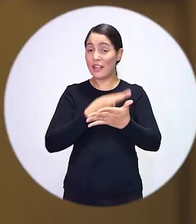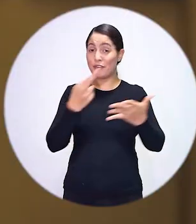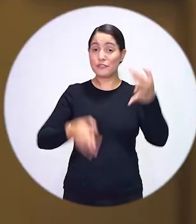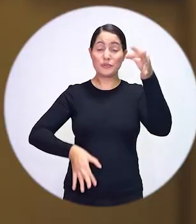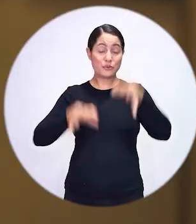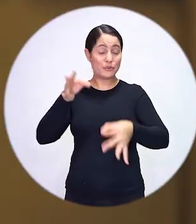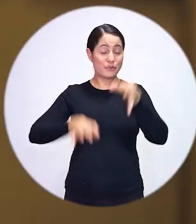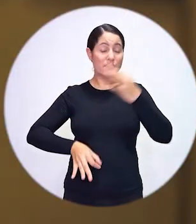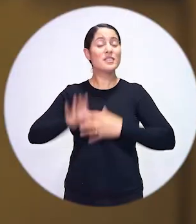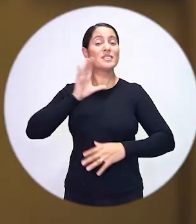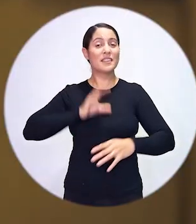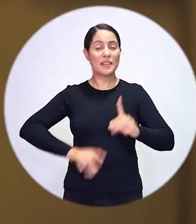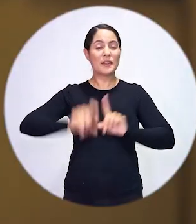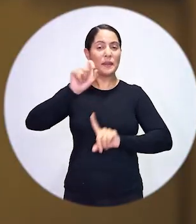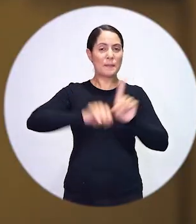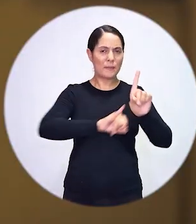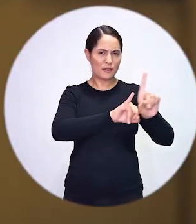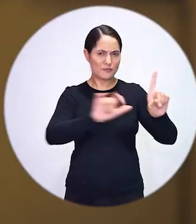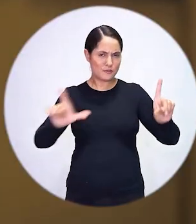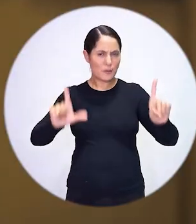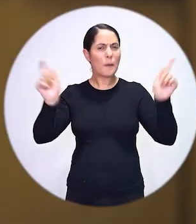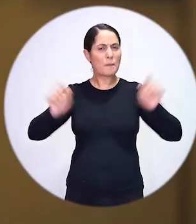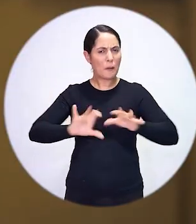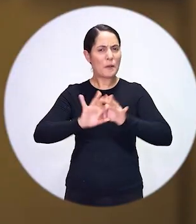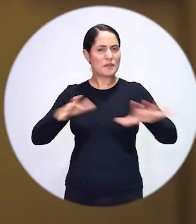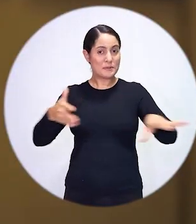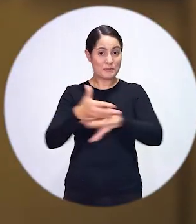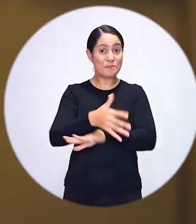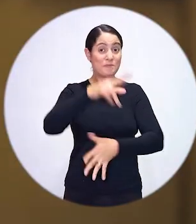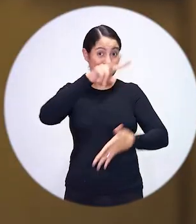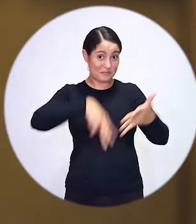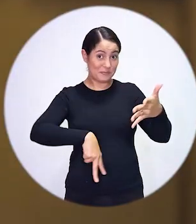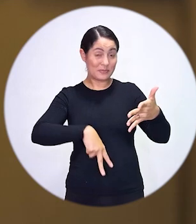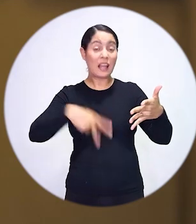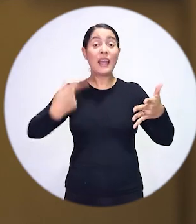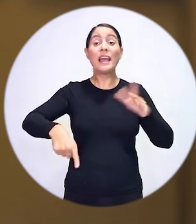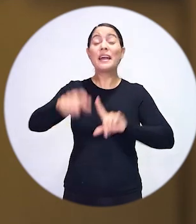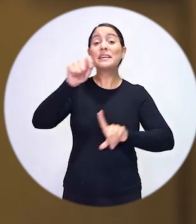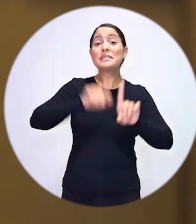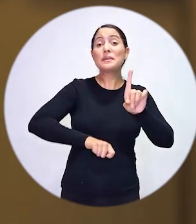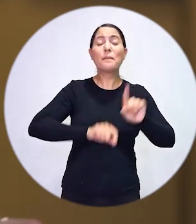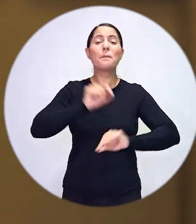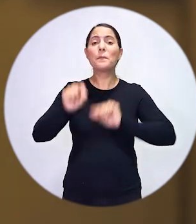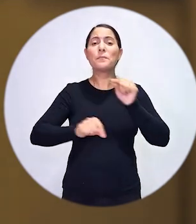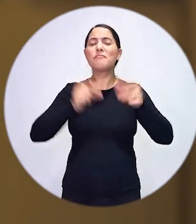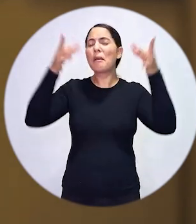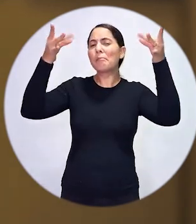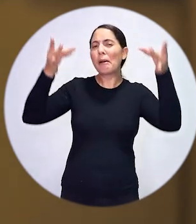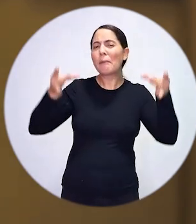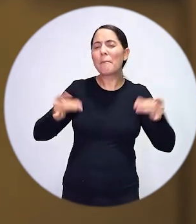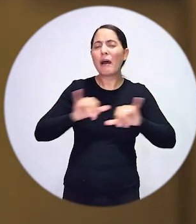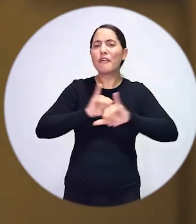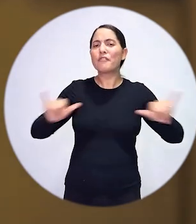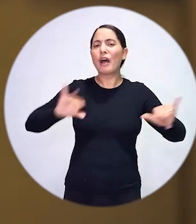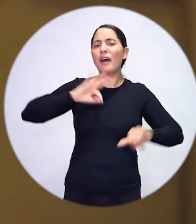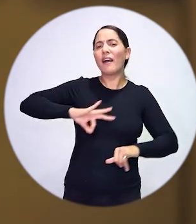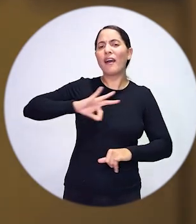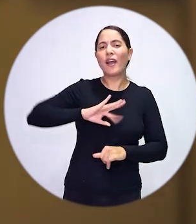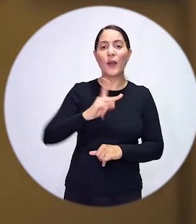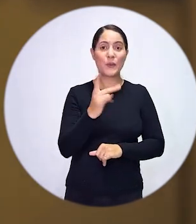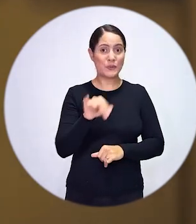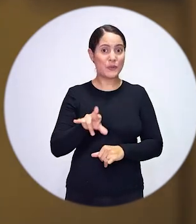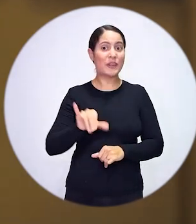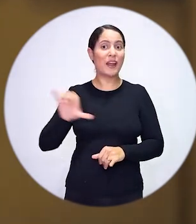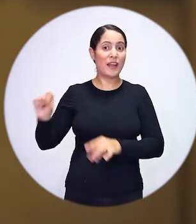A revista Justiça e Cidadania, edição de julho, ainda está disponível para leitura. A publicação deste mês evidencia os honorários